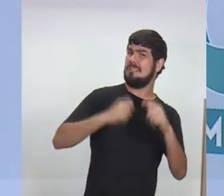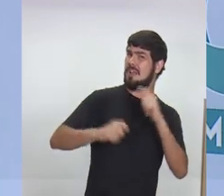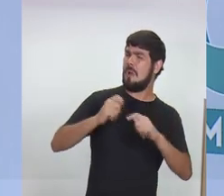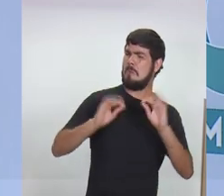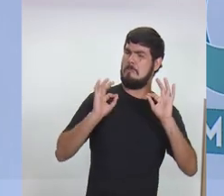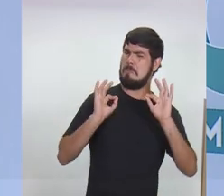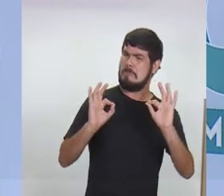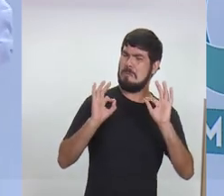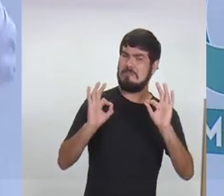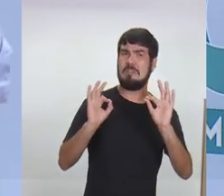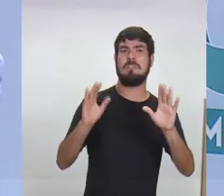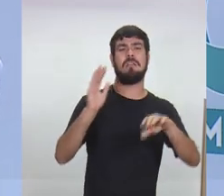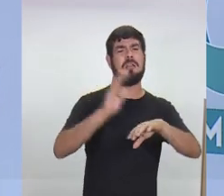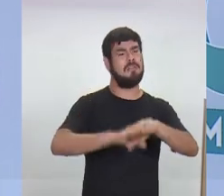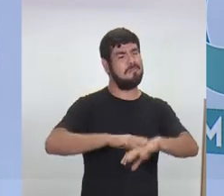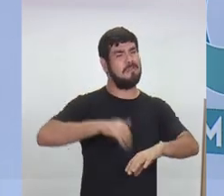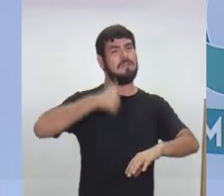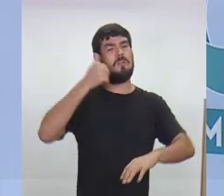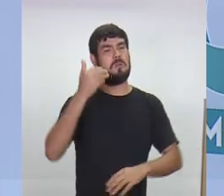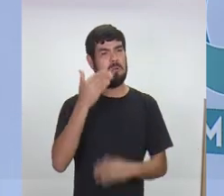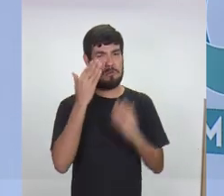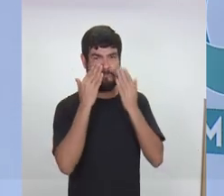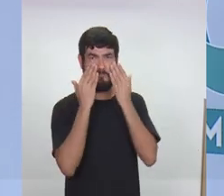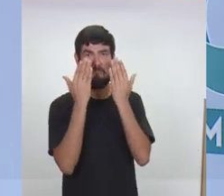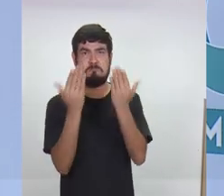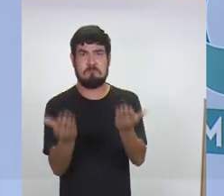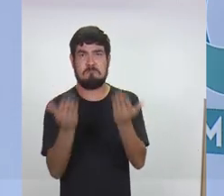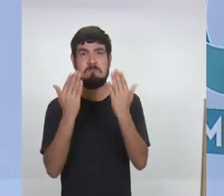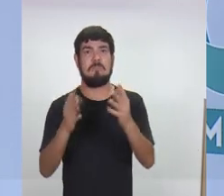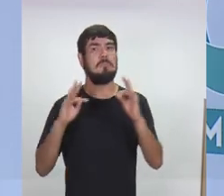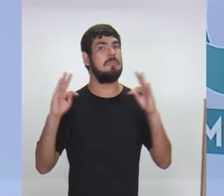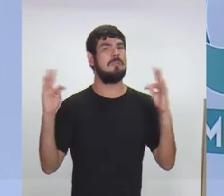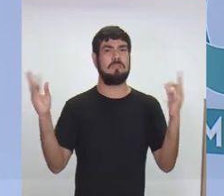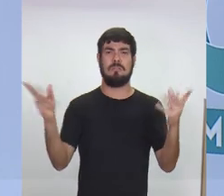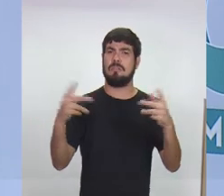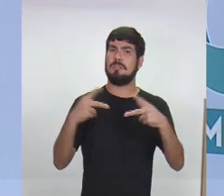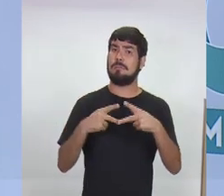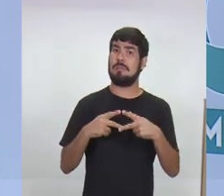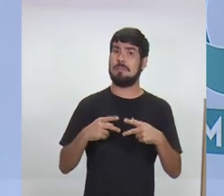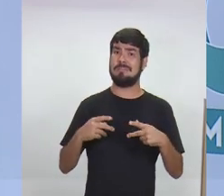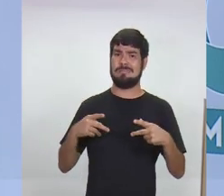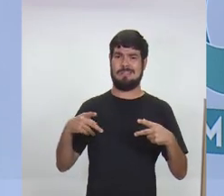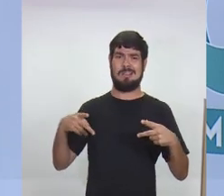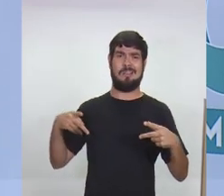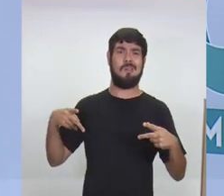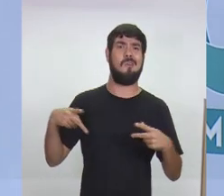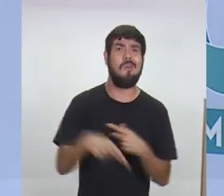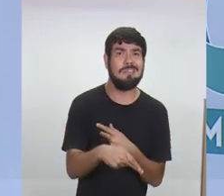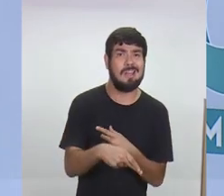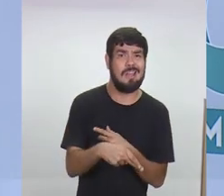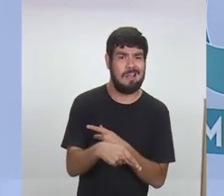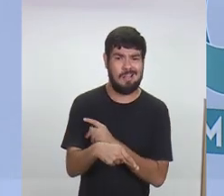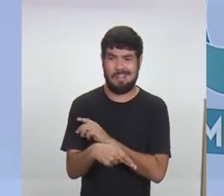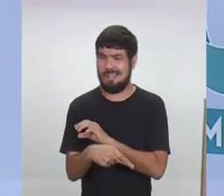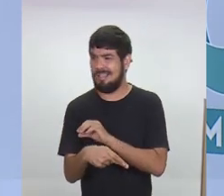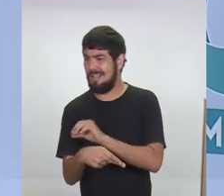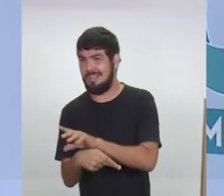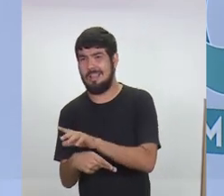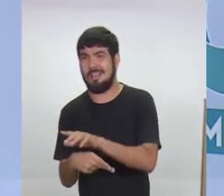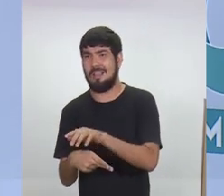melhor pra você dar transparência a toda a administração você cortar atividade meio para jogar na atividade de